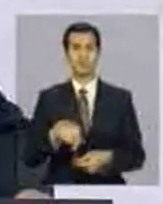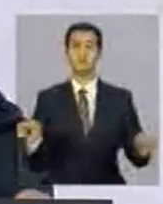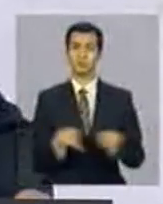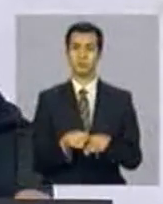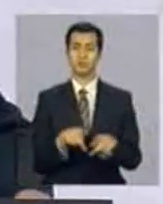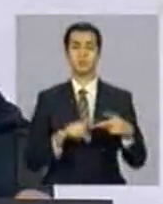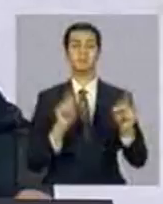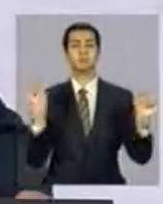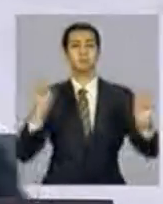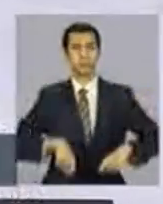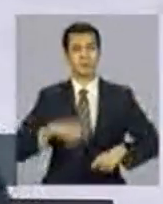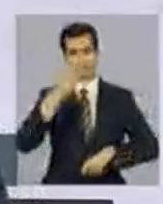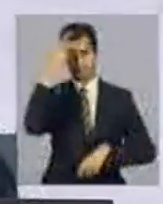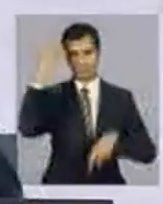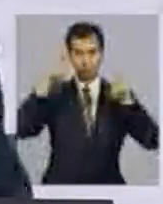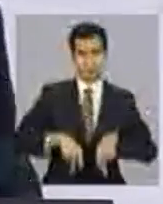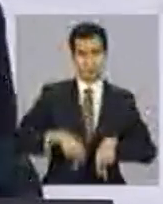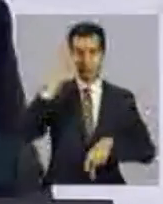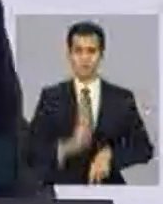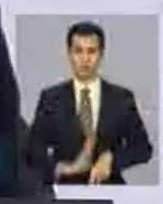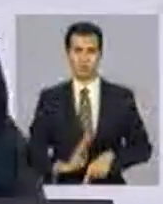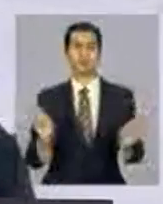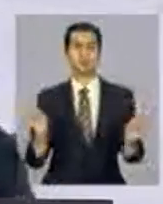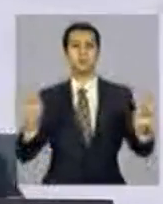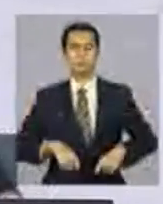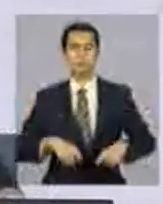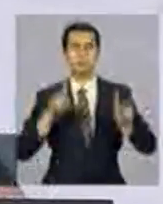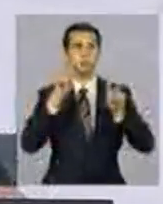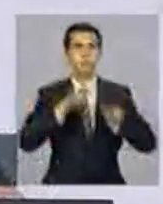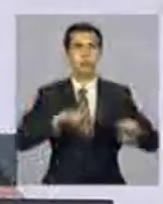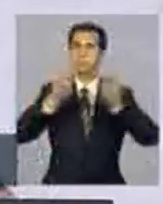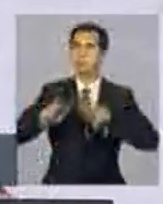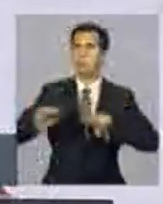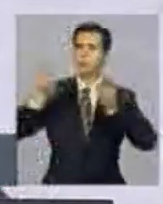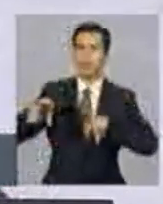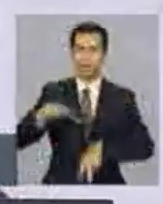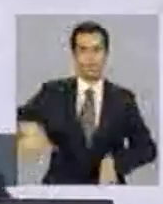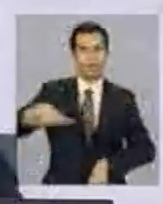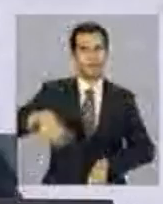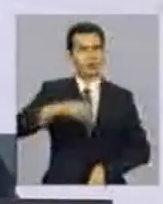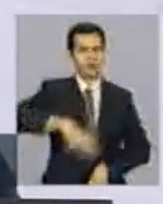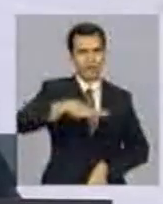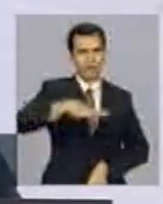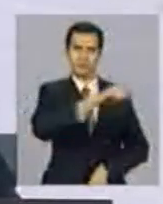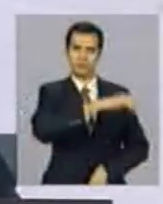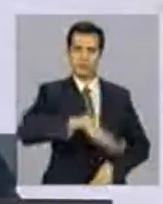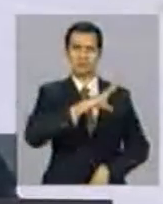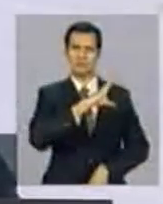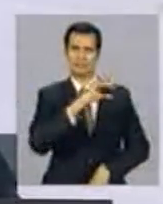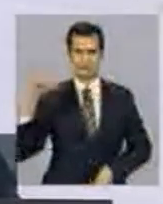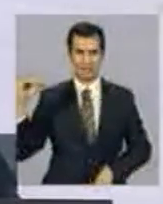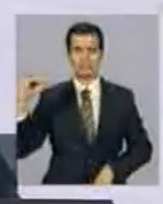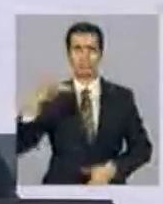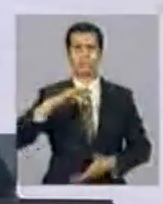que brasileiros e brasileiras olhem para as diferentes áreas do conhecimento em